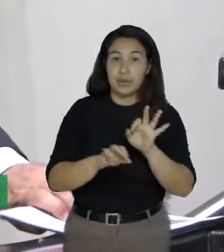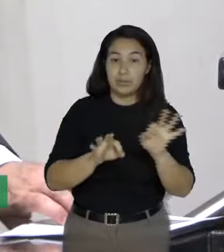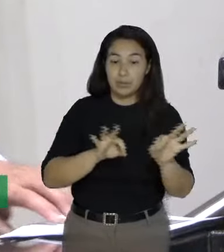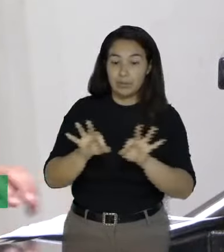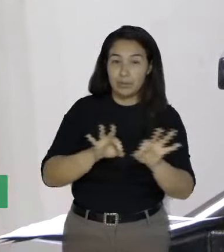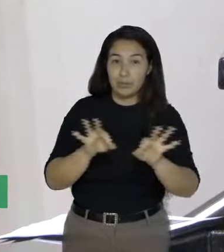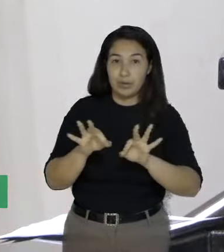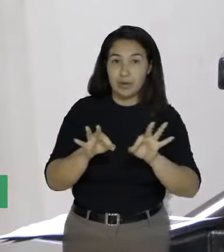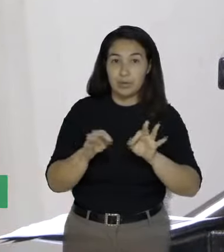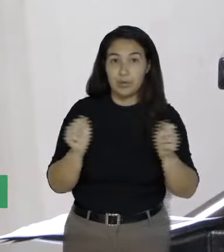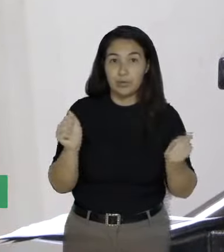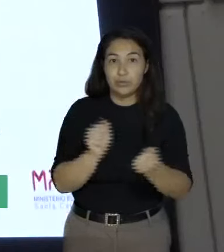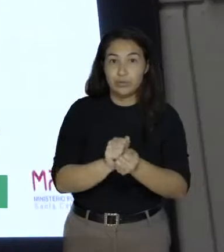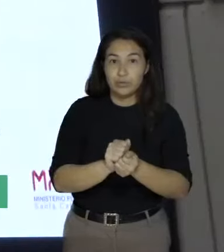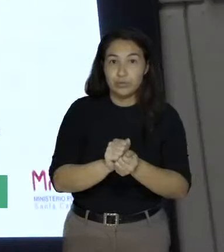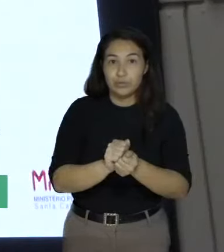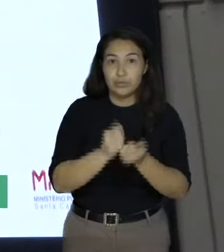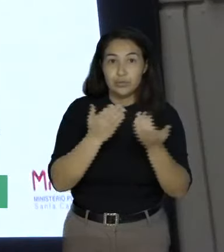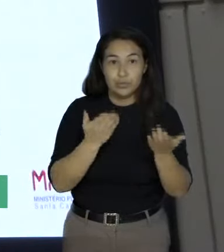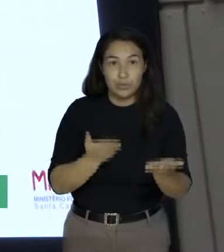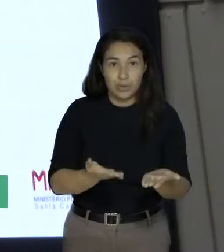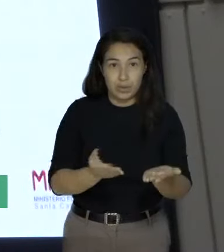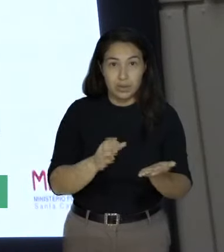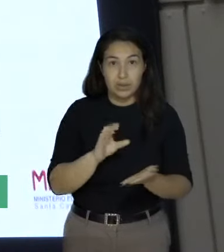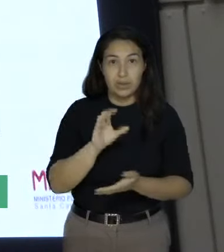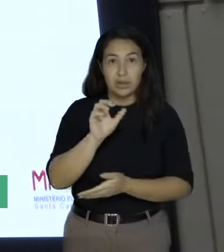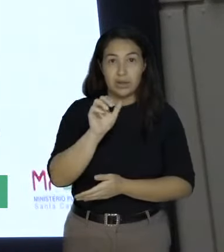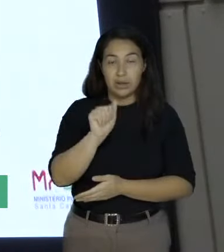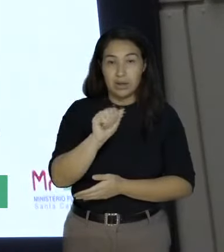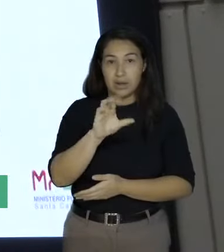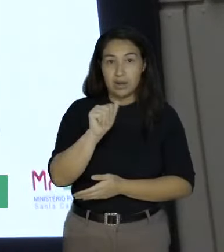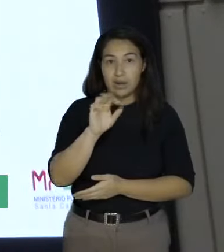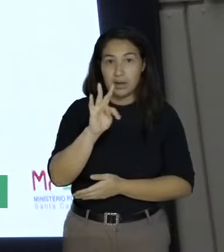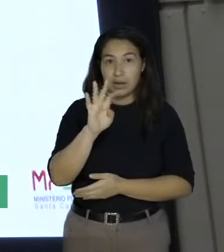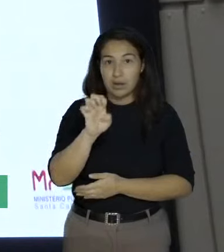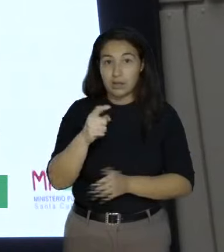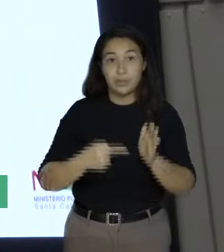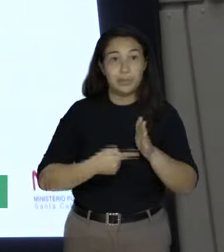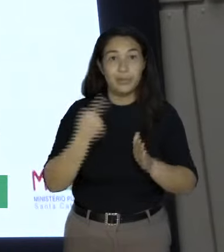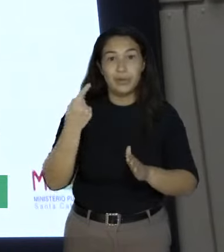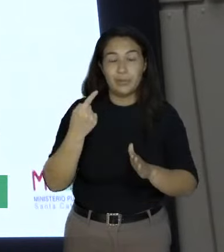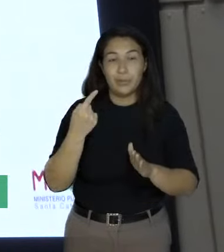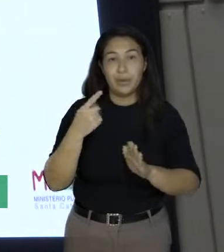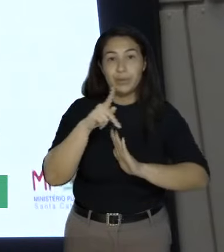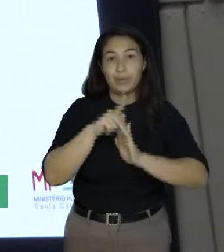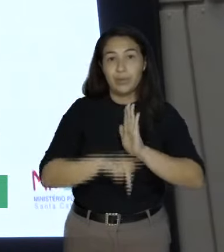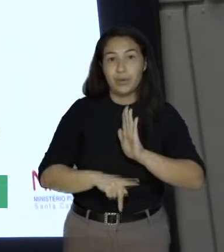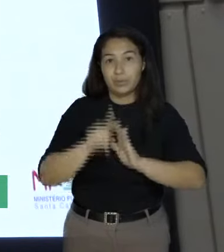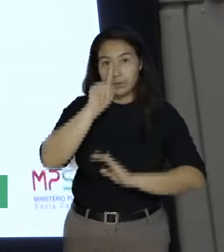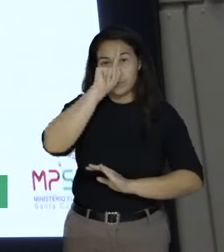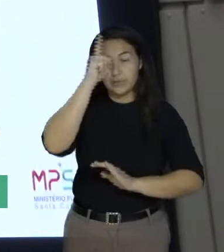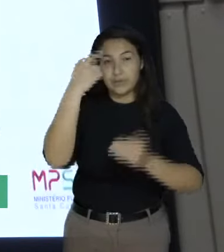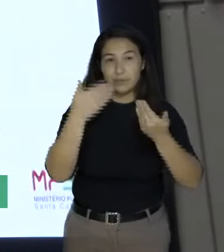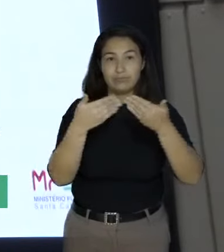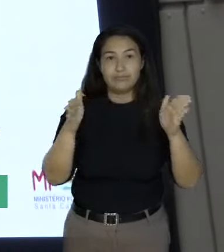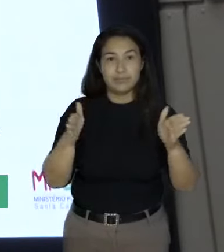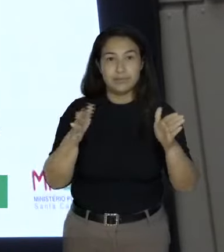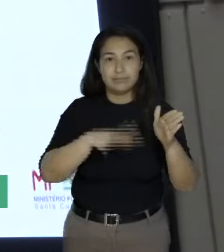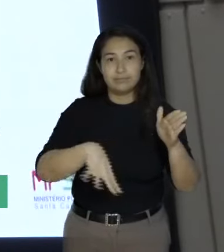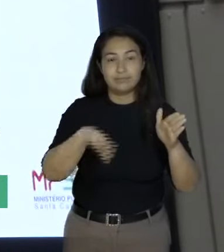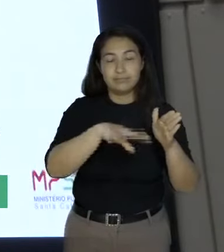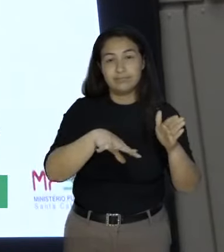Catarinense de tecnologia o programa o primeiro programa de inovação aberta do setor